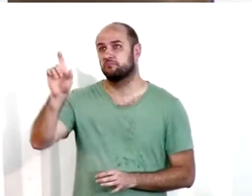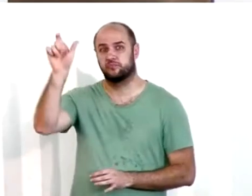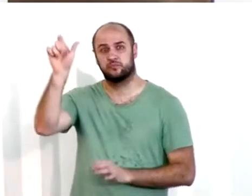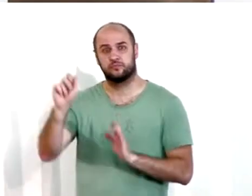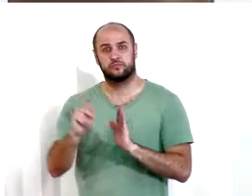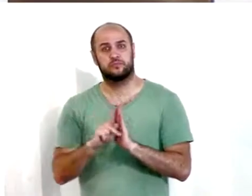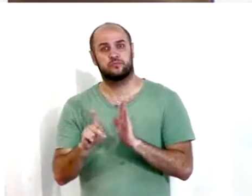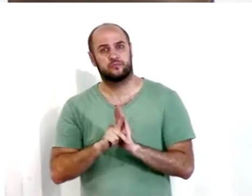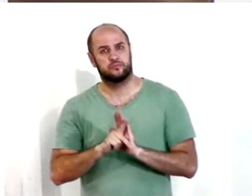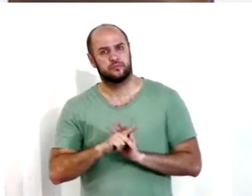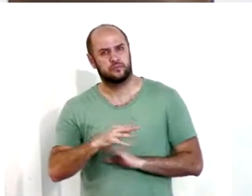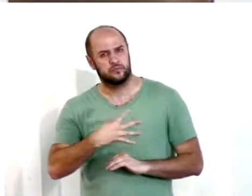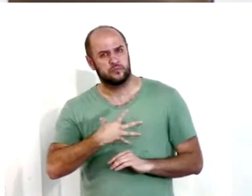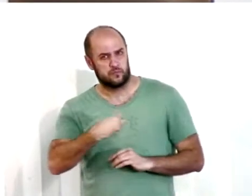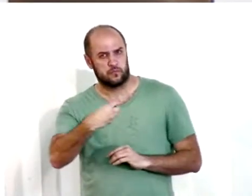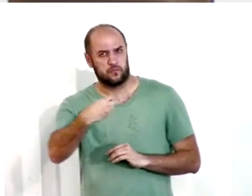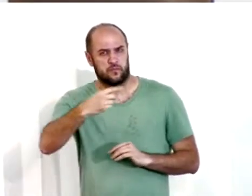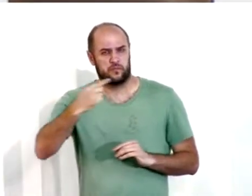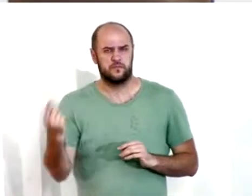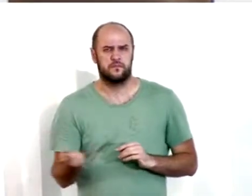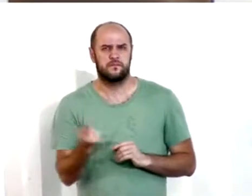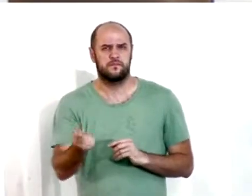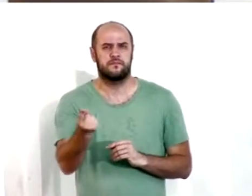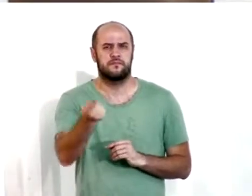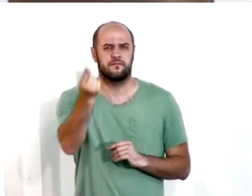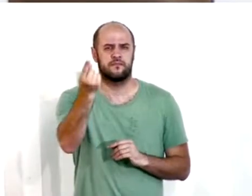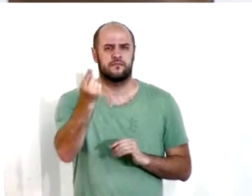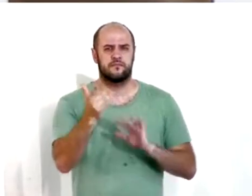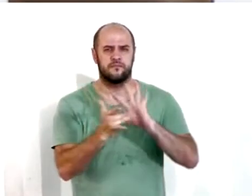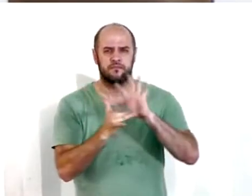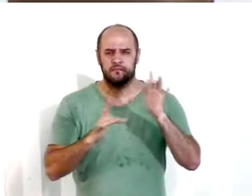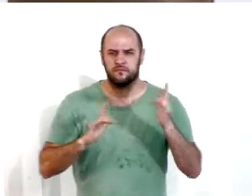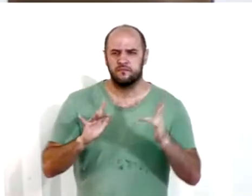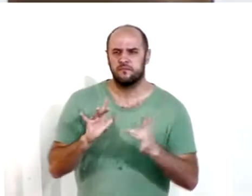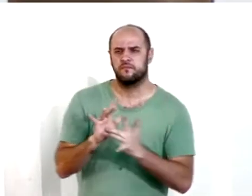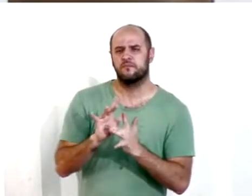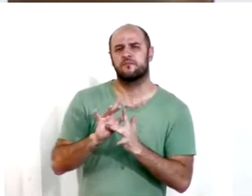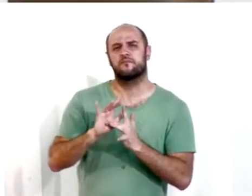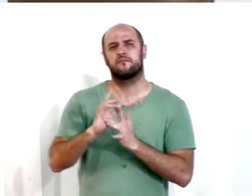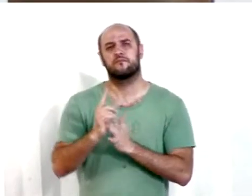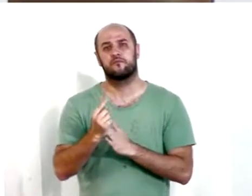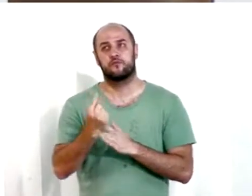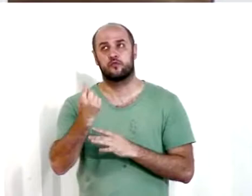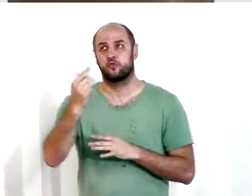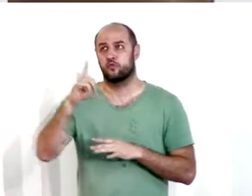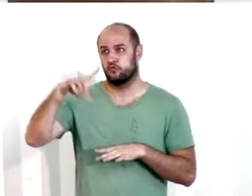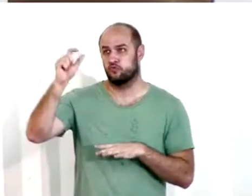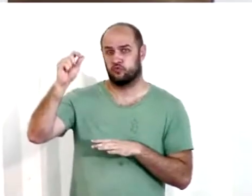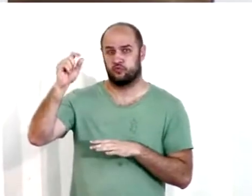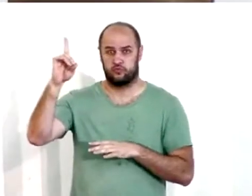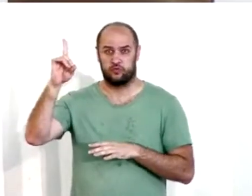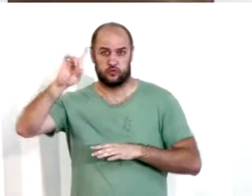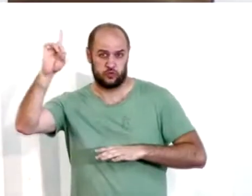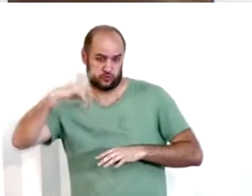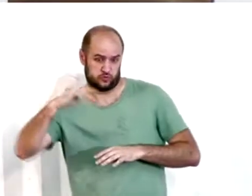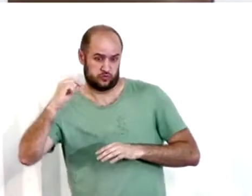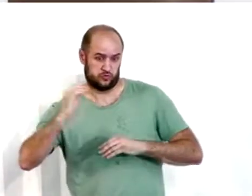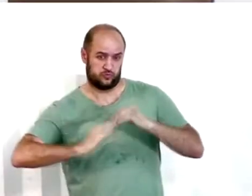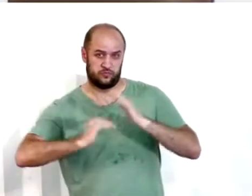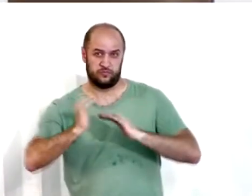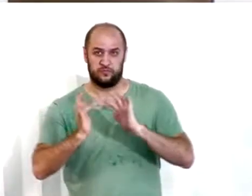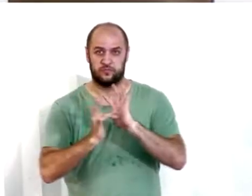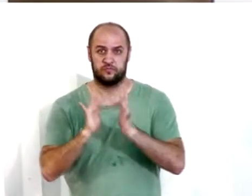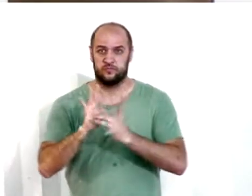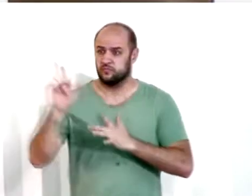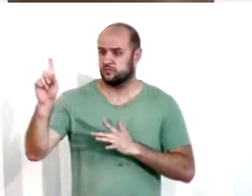essa aliança na eternidade. Então Cristo é aquele que é o escolhido para cumprir essa obra.